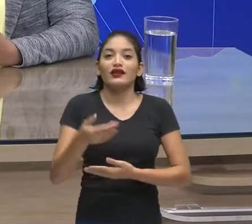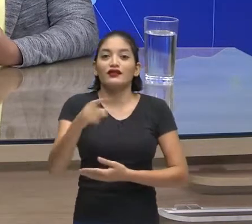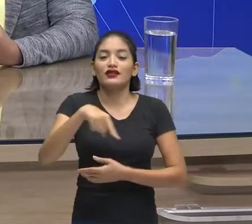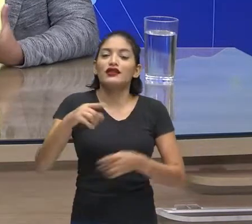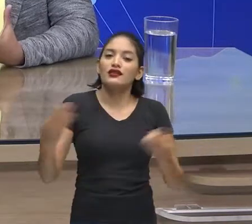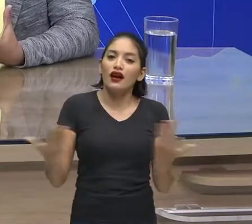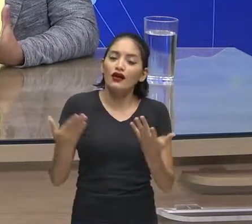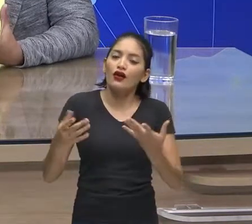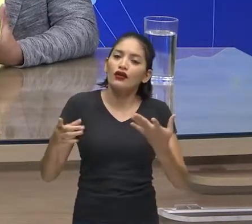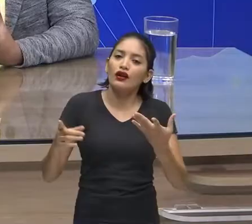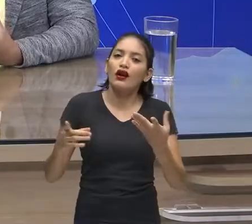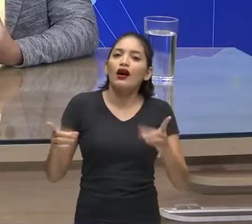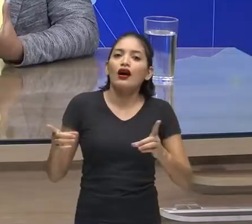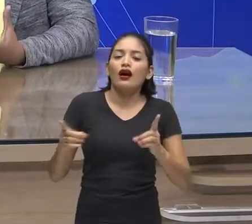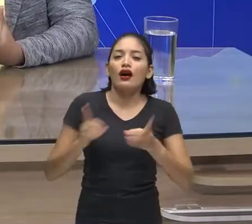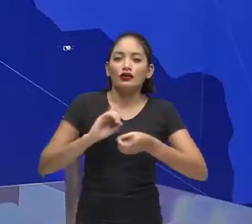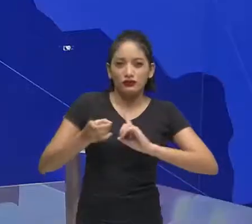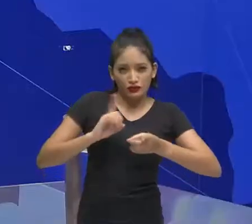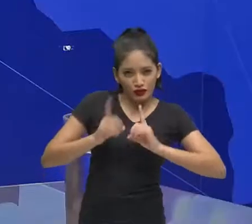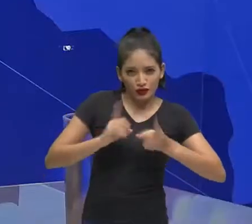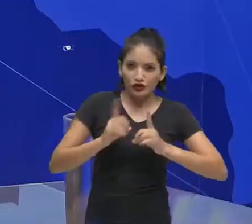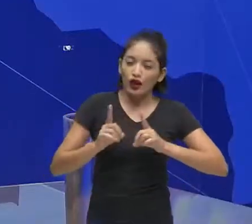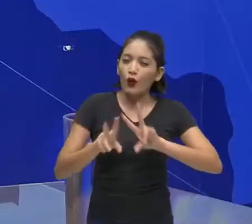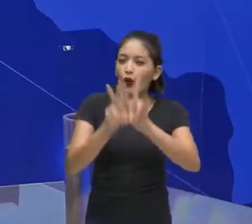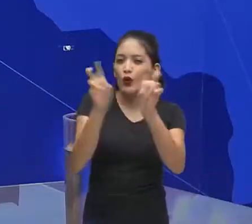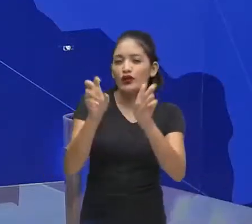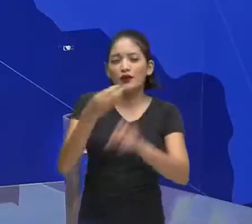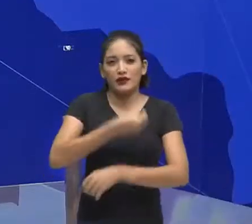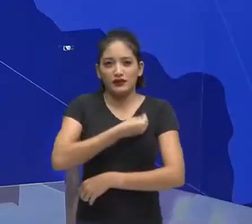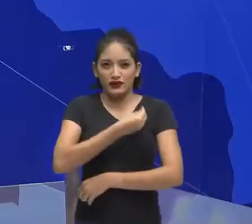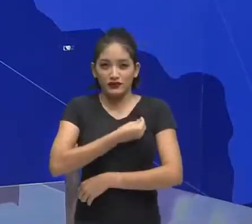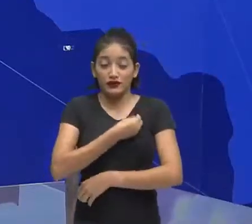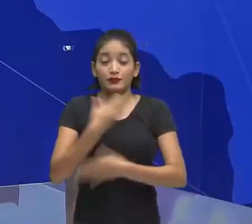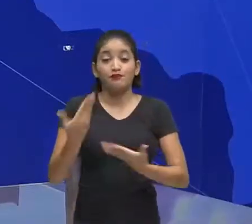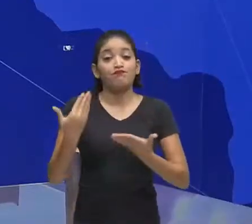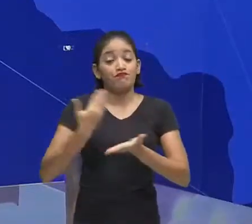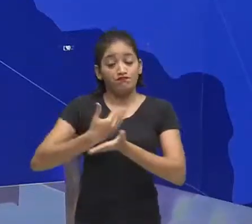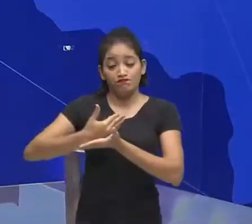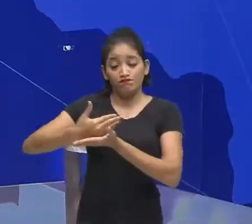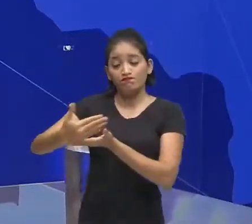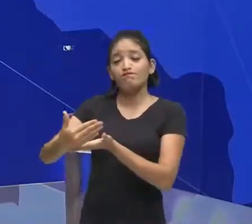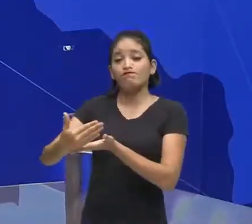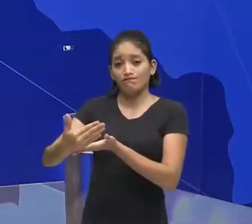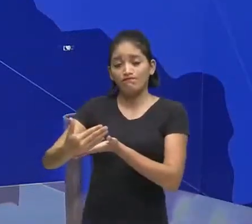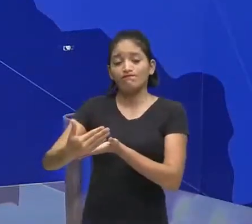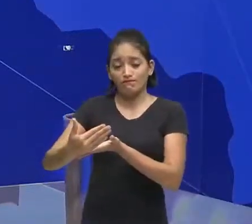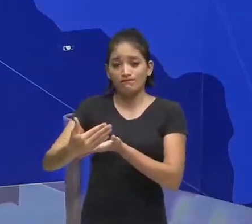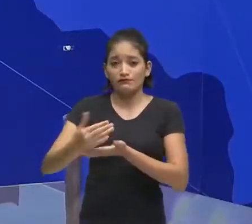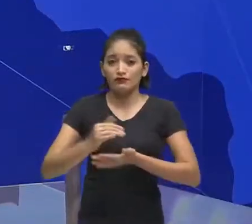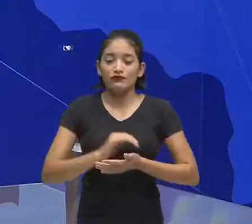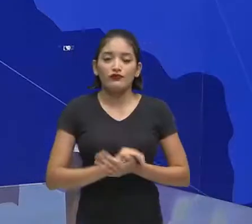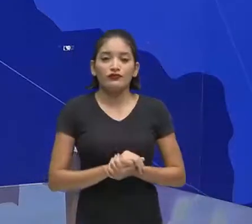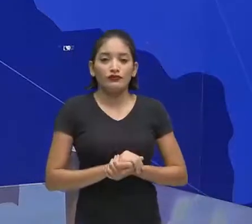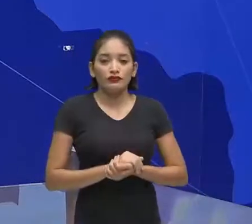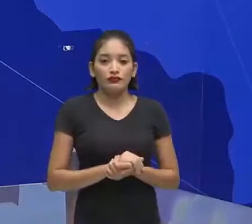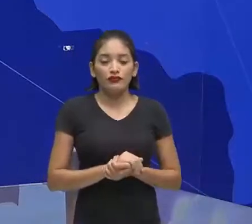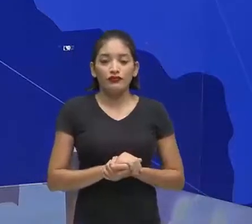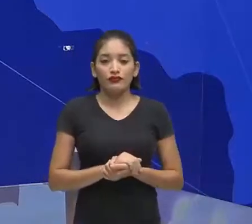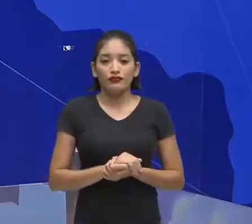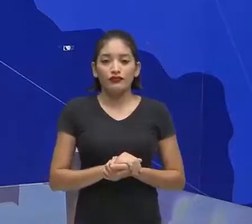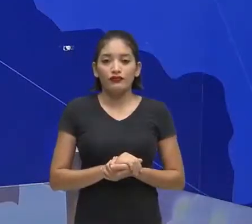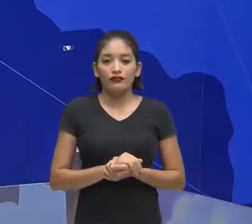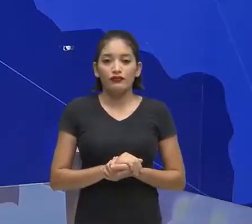Um diálogo sobre a vida, um falar sobre a vida. Então a gente começa a falar sobre isso. Quero já